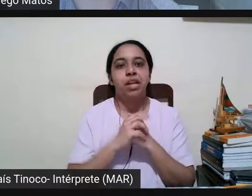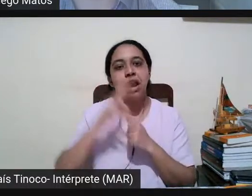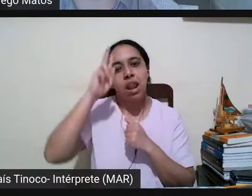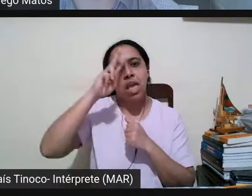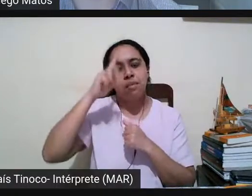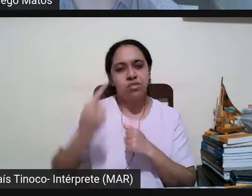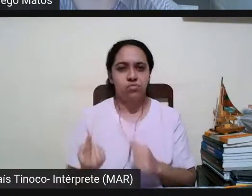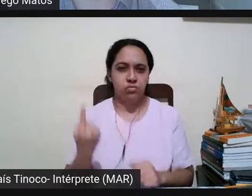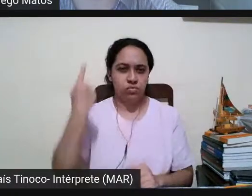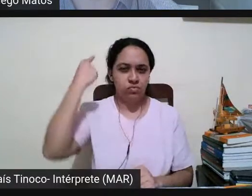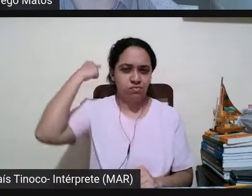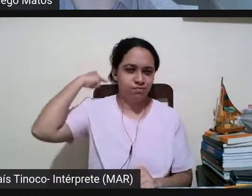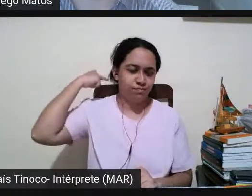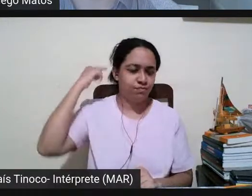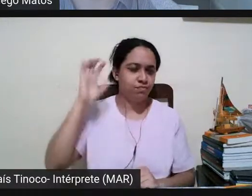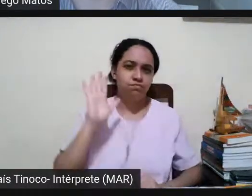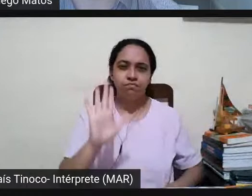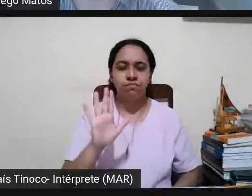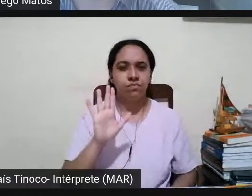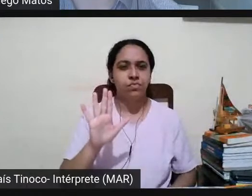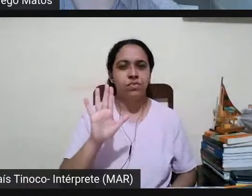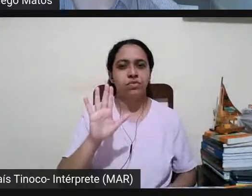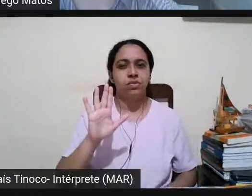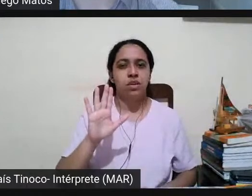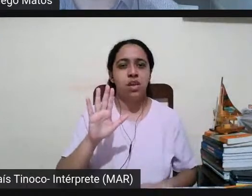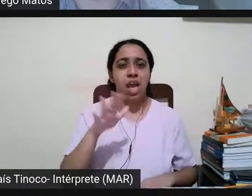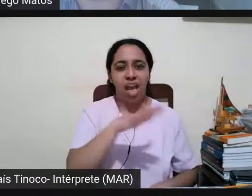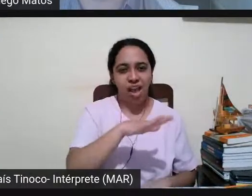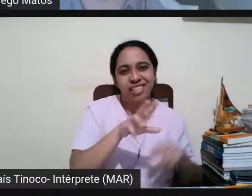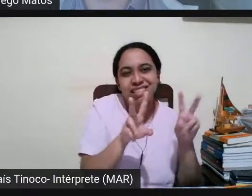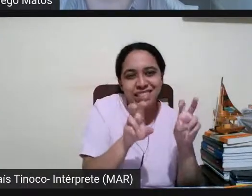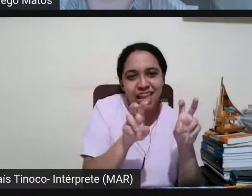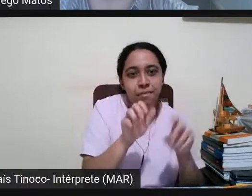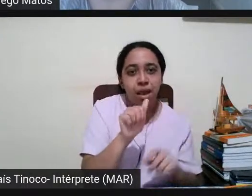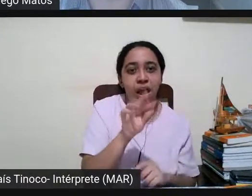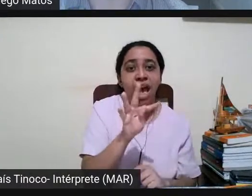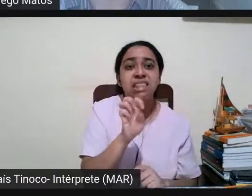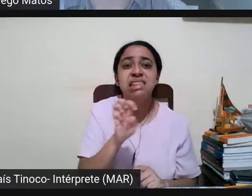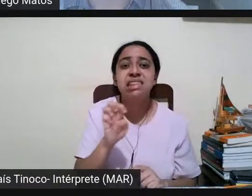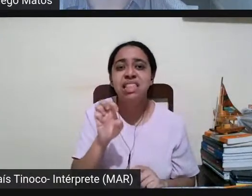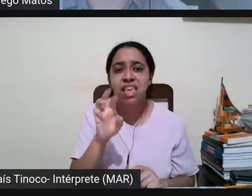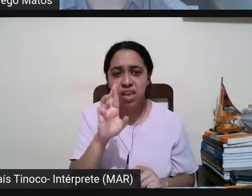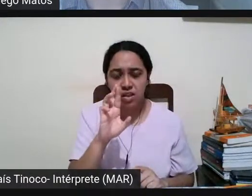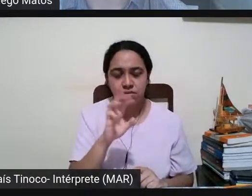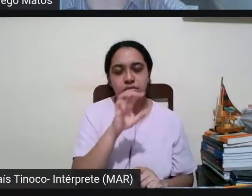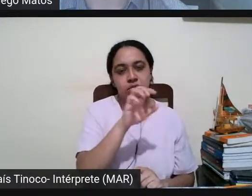lá no nos nos aterros vamos ver sem